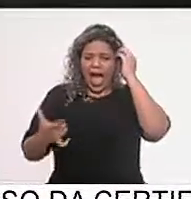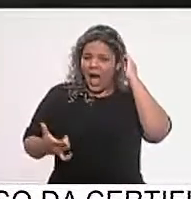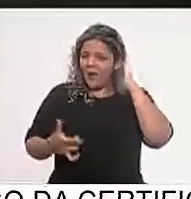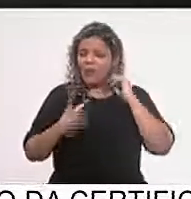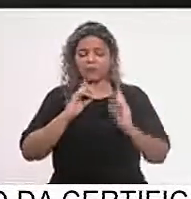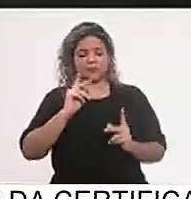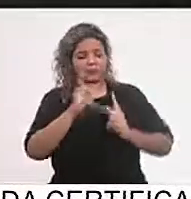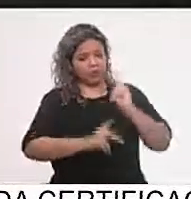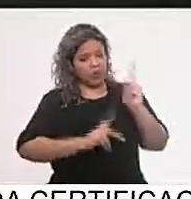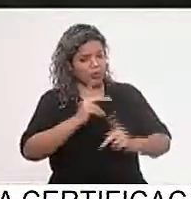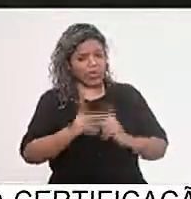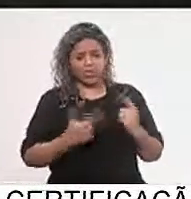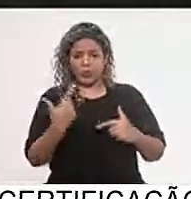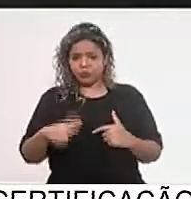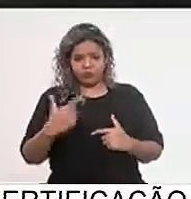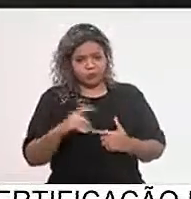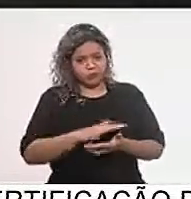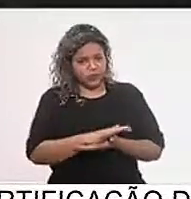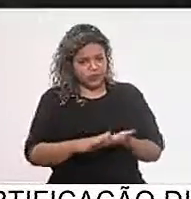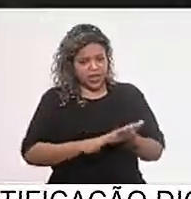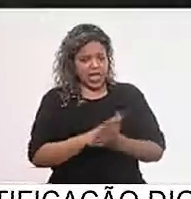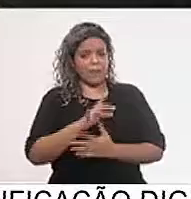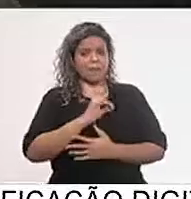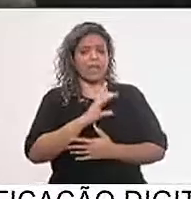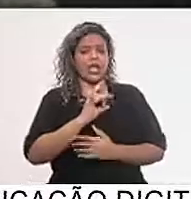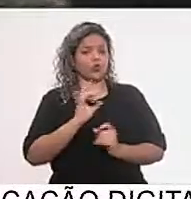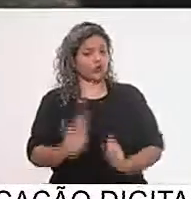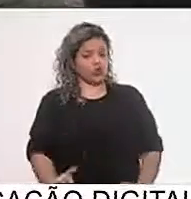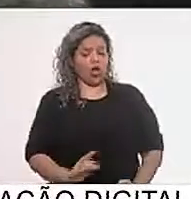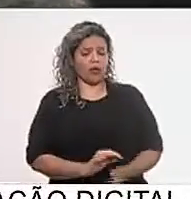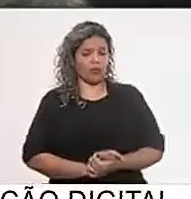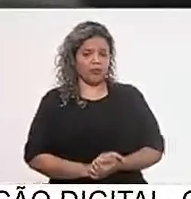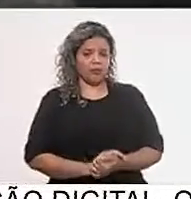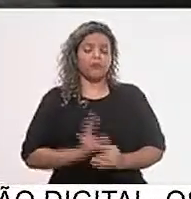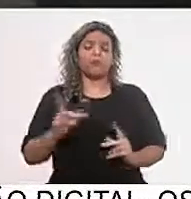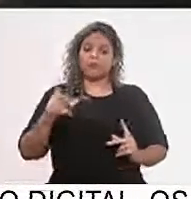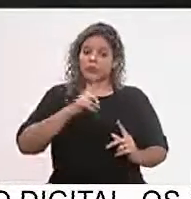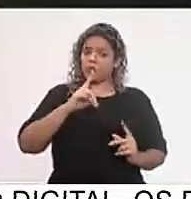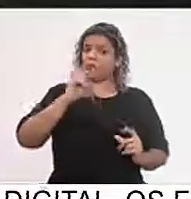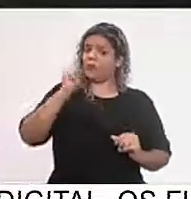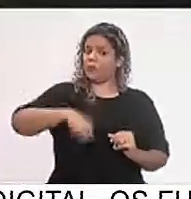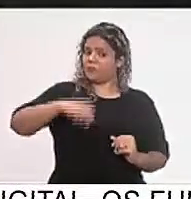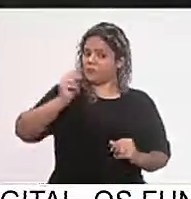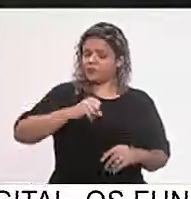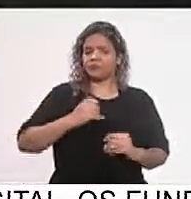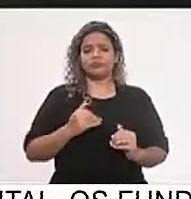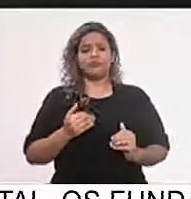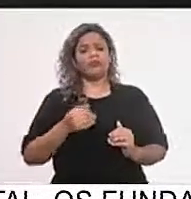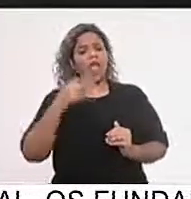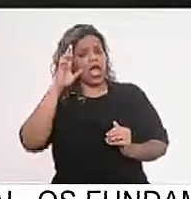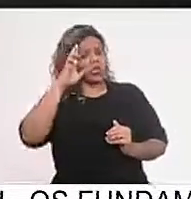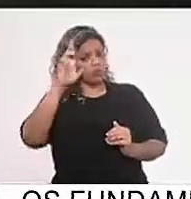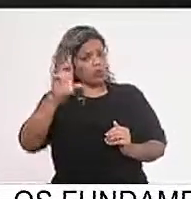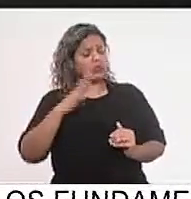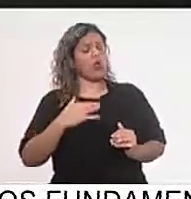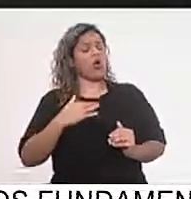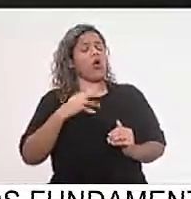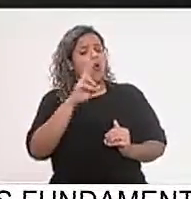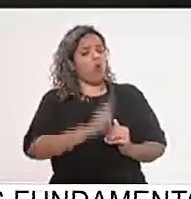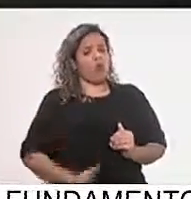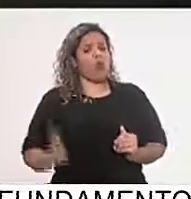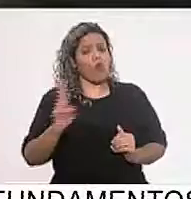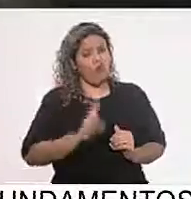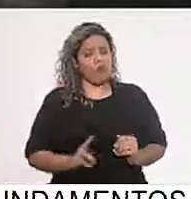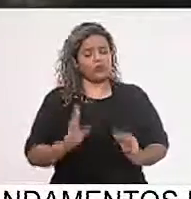a população desarmada, amedrontada por essas pessoas. Temos, sim, que ter responsabilidade de uso da